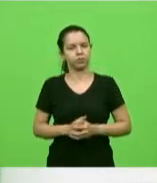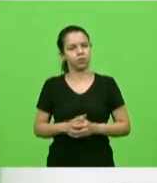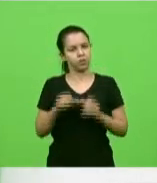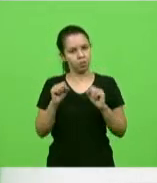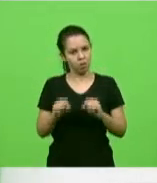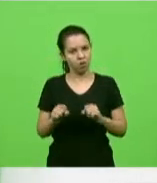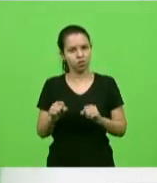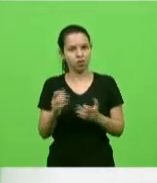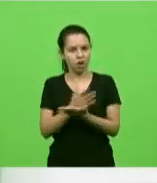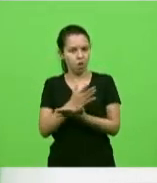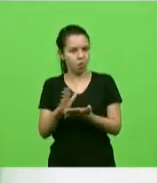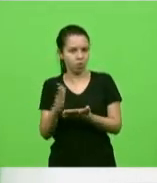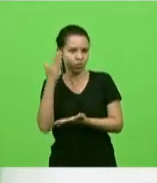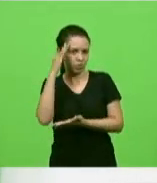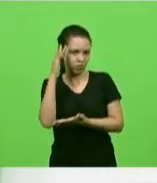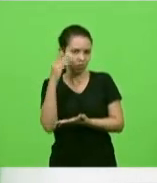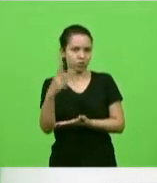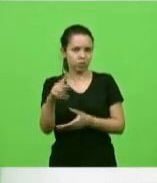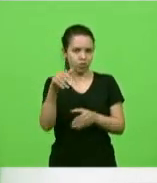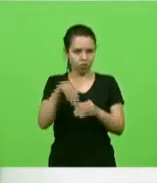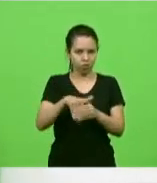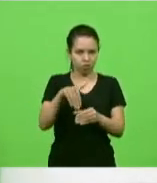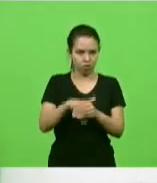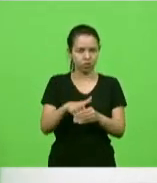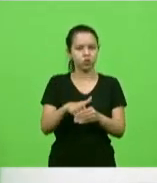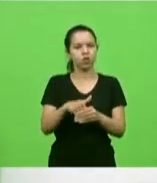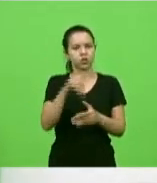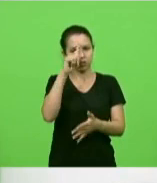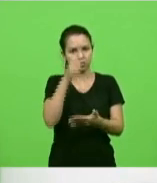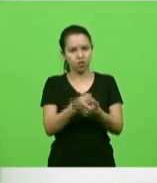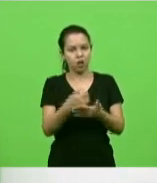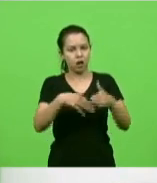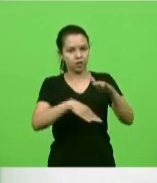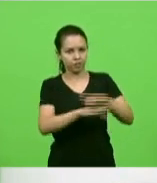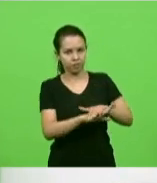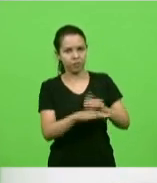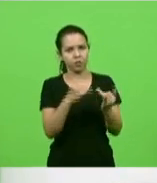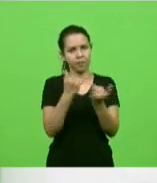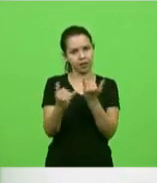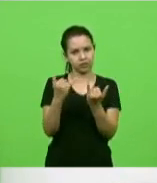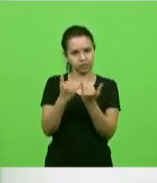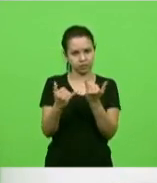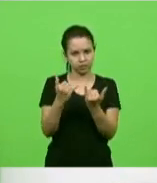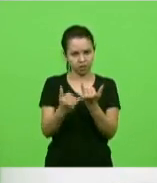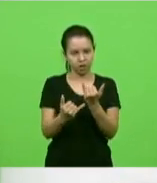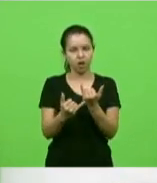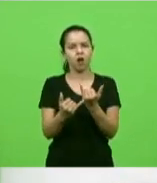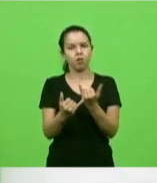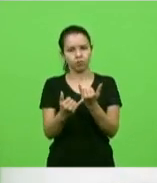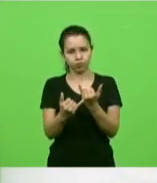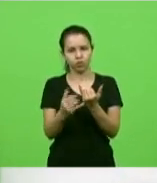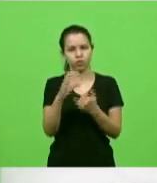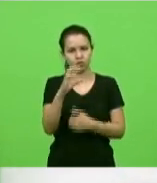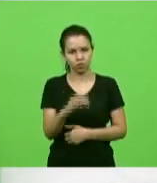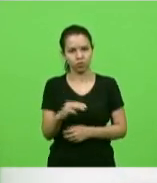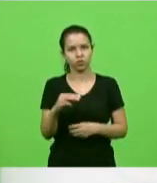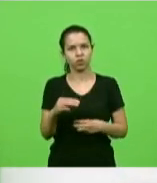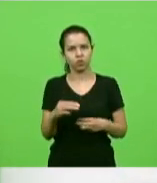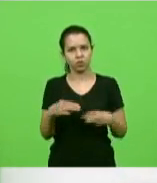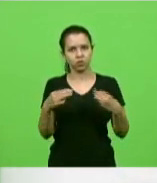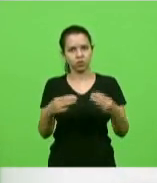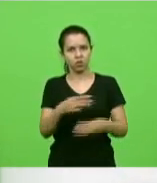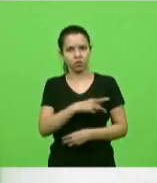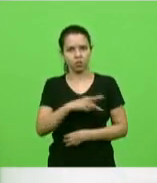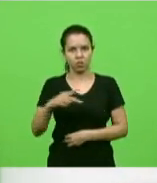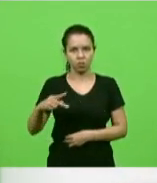alguma incompreensão em razão do seu voto, a decisão de arquivamento parcial do inquérito civil do Ministério Público repousa, sim, foi juntado